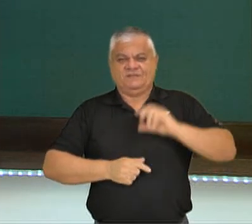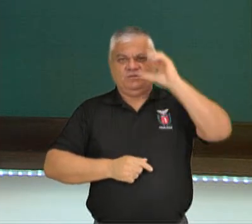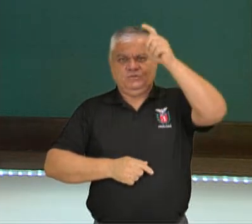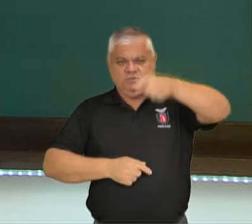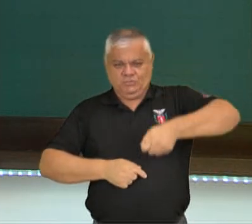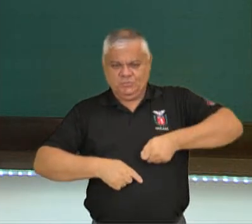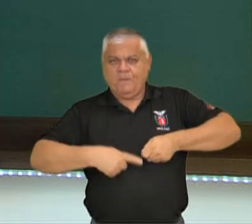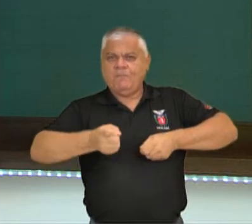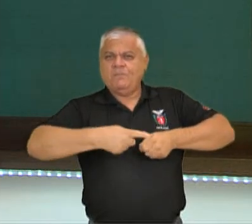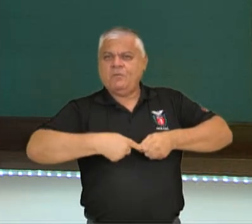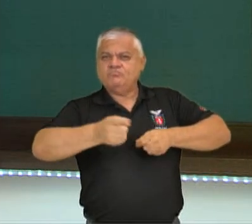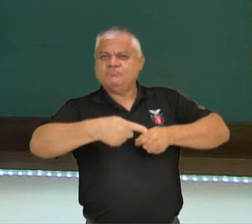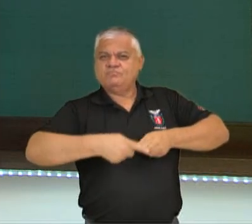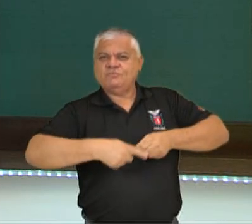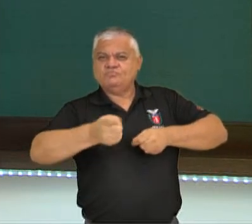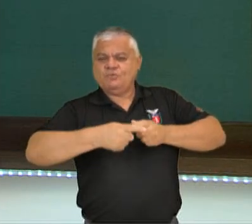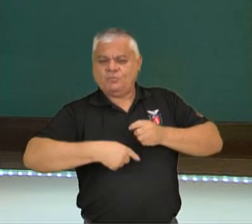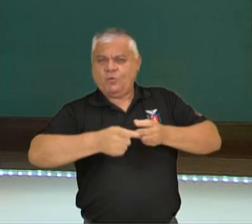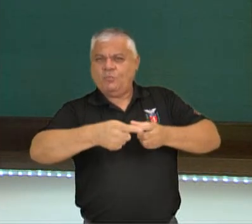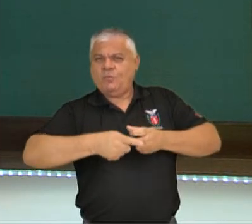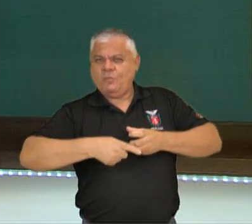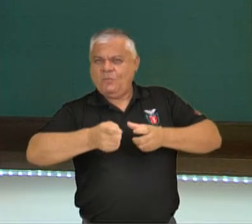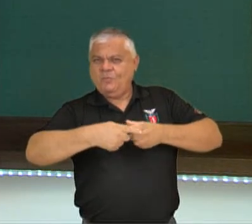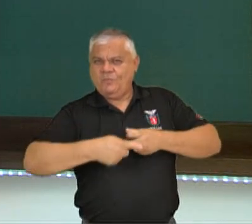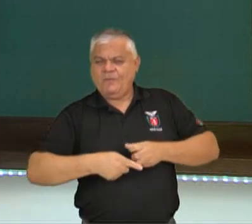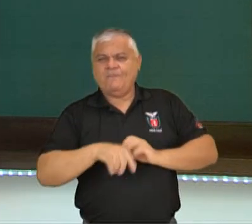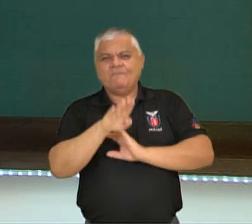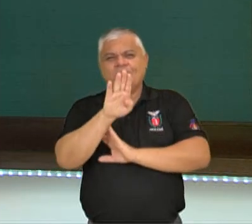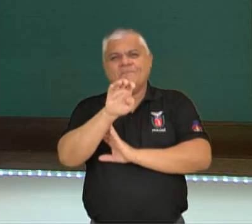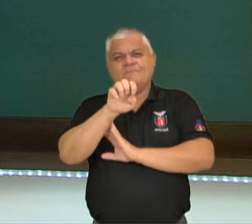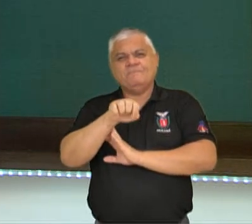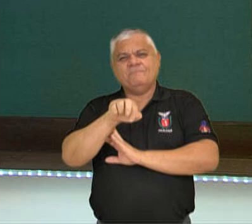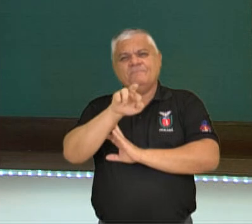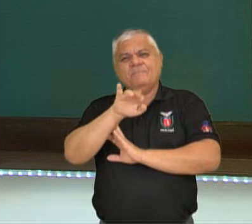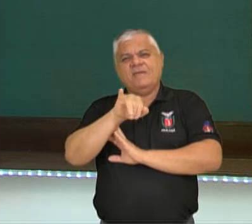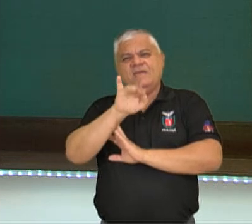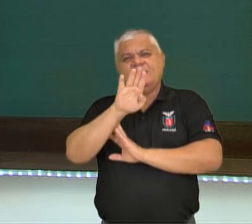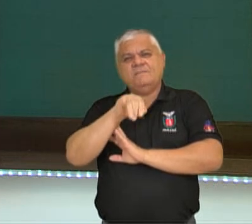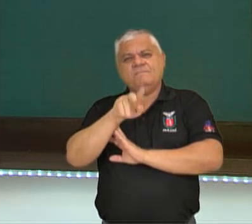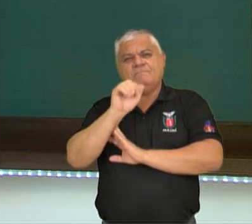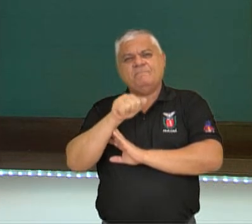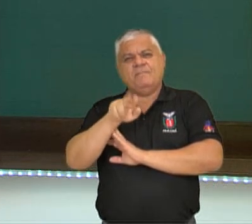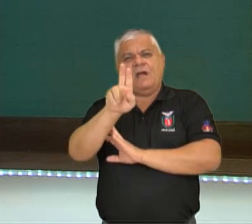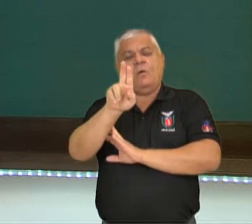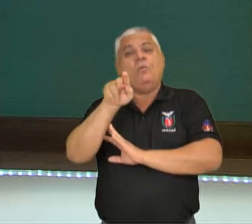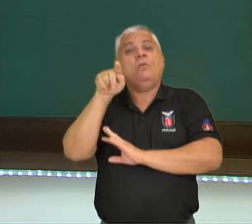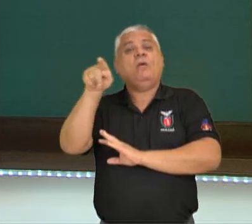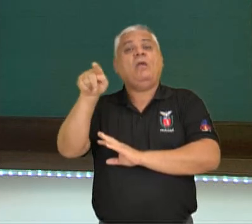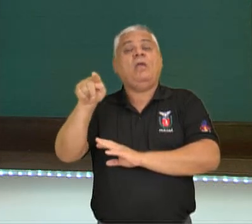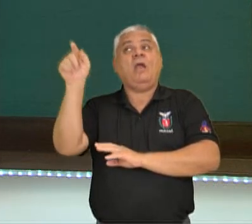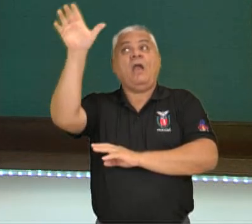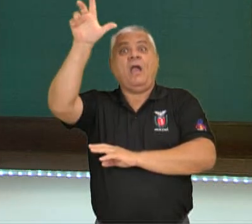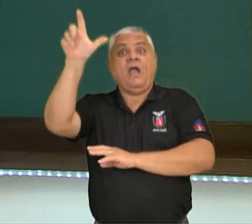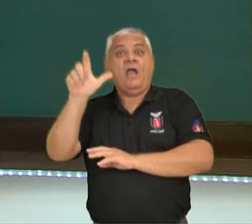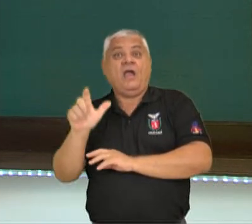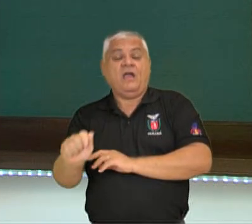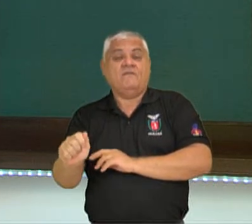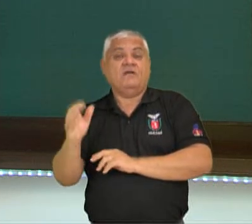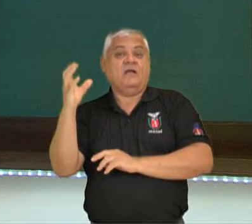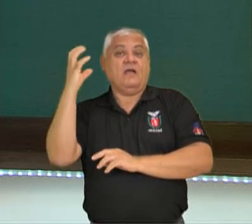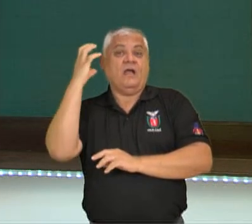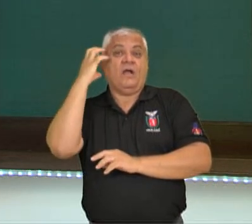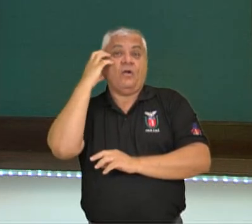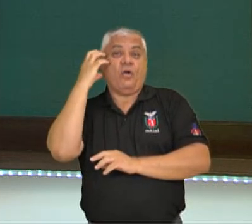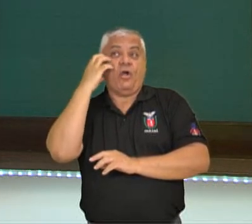um elemento fundamental da capoeira. É um instrumento trazido lá pelos negros angolanos ao